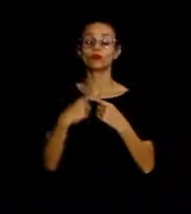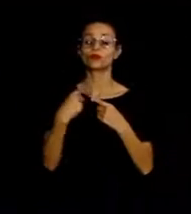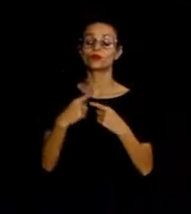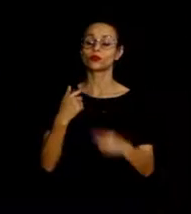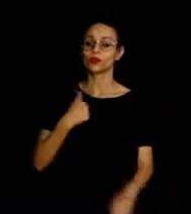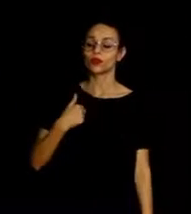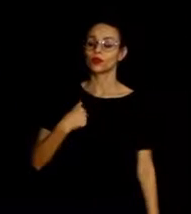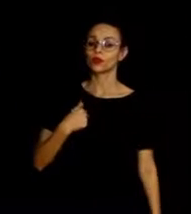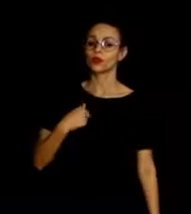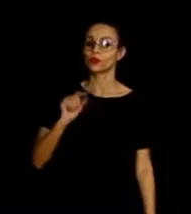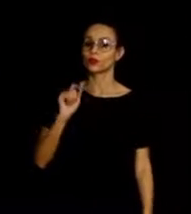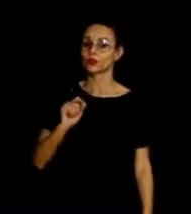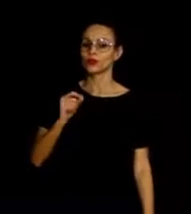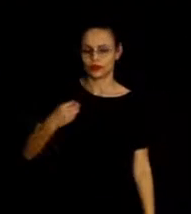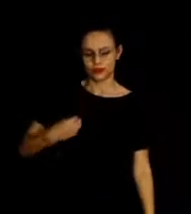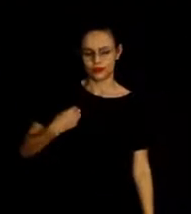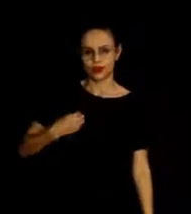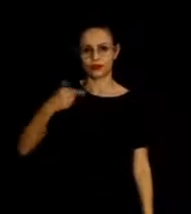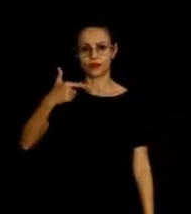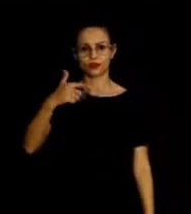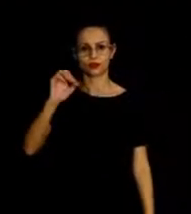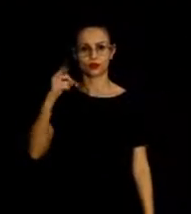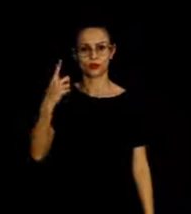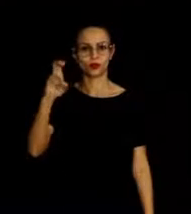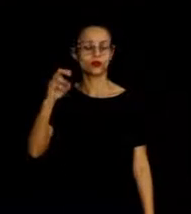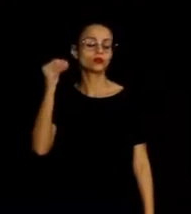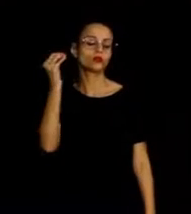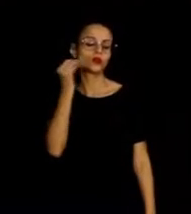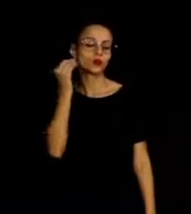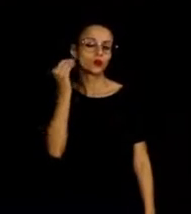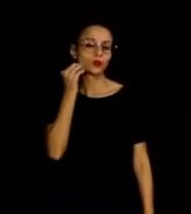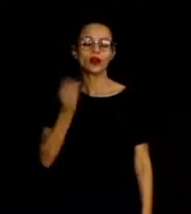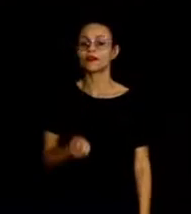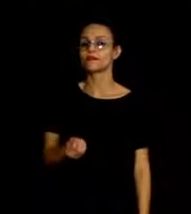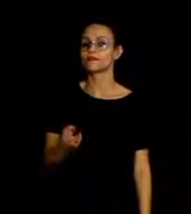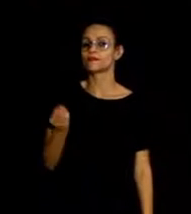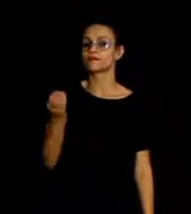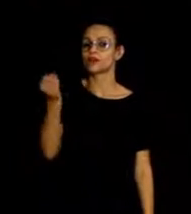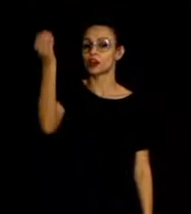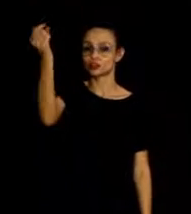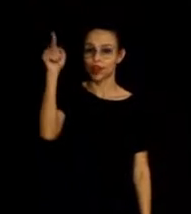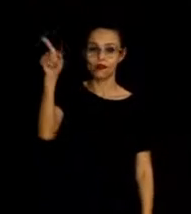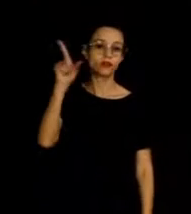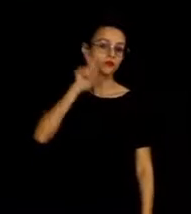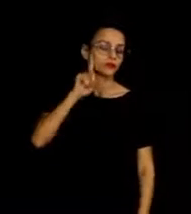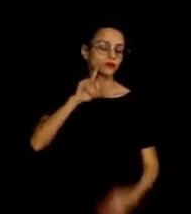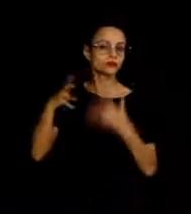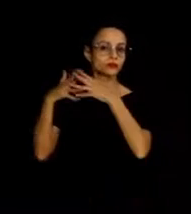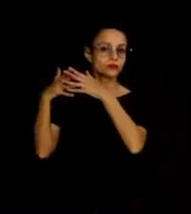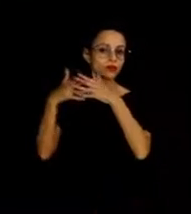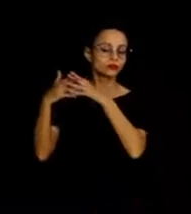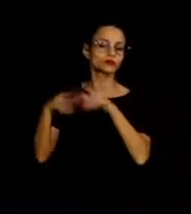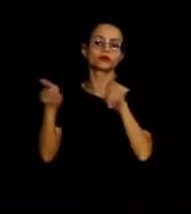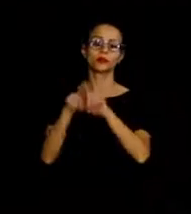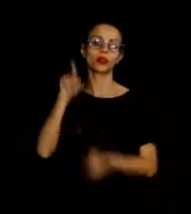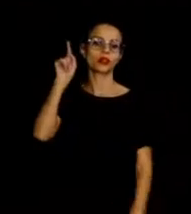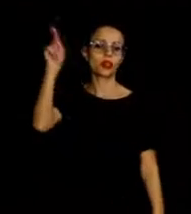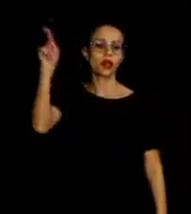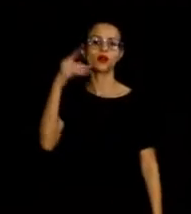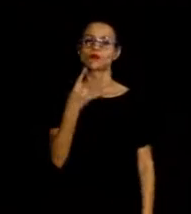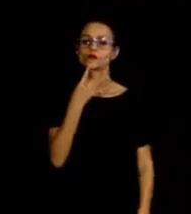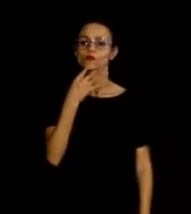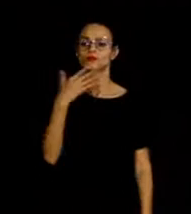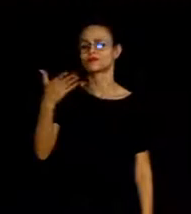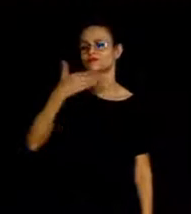fui um dos que teve lá em 2015 a oportunidade de viajar para os Estados Unidos e também conhecer um pouco